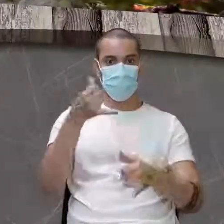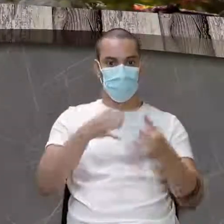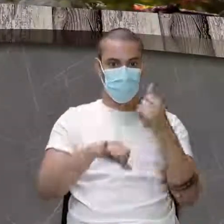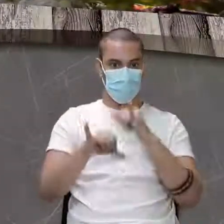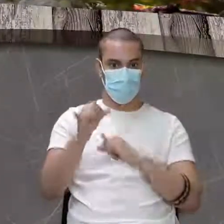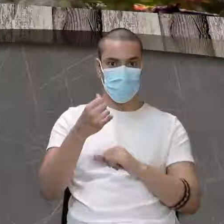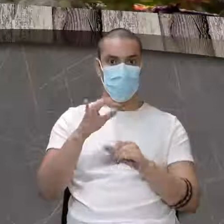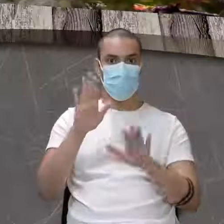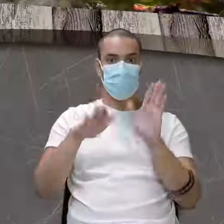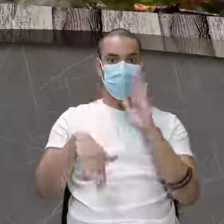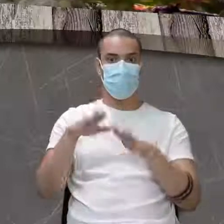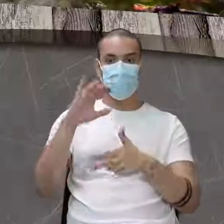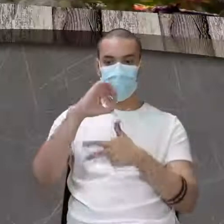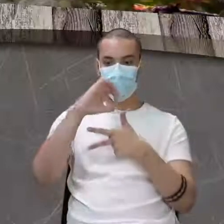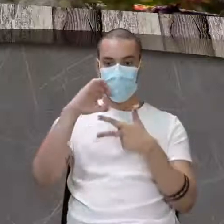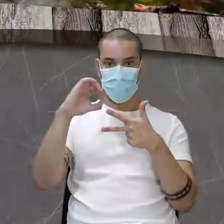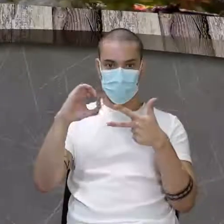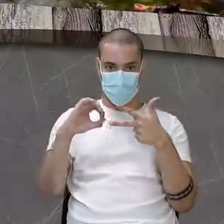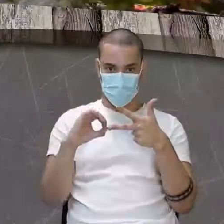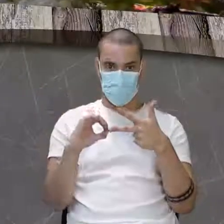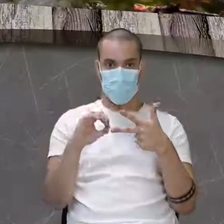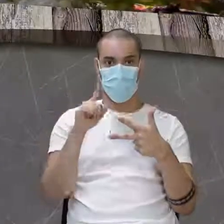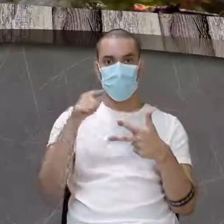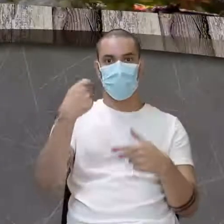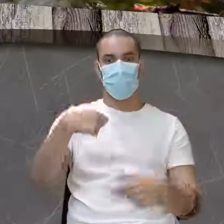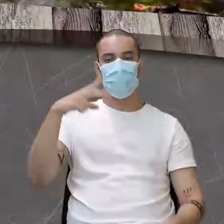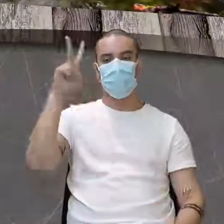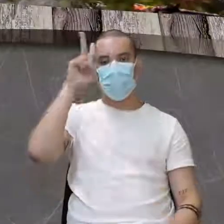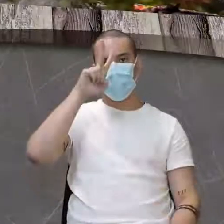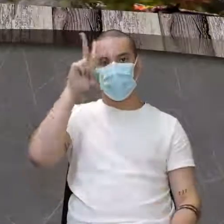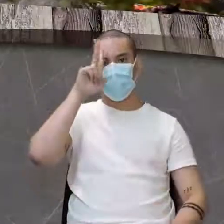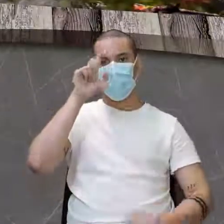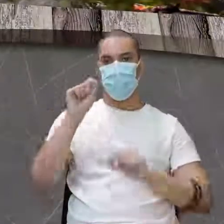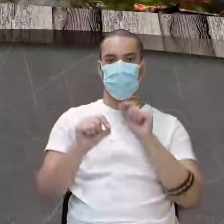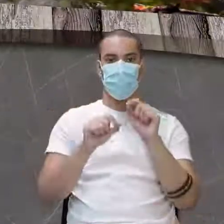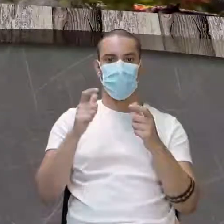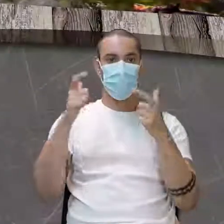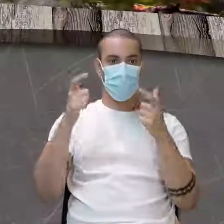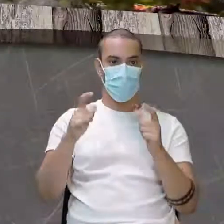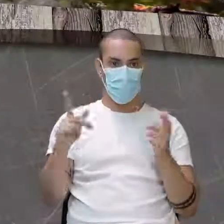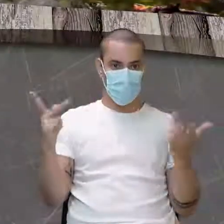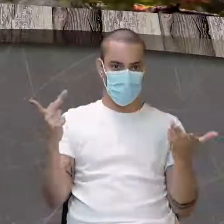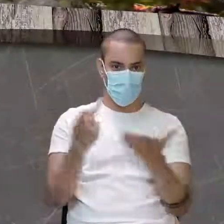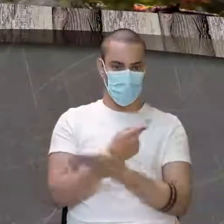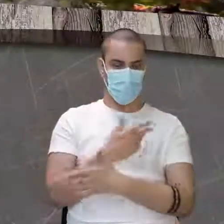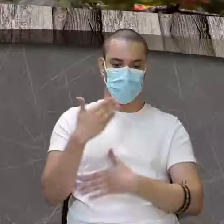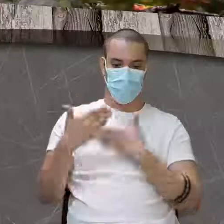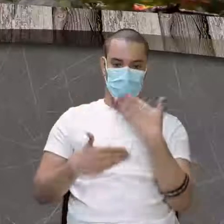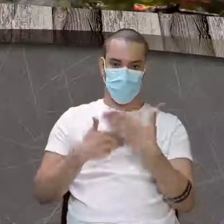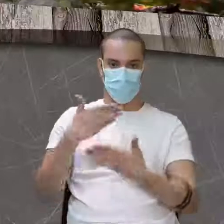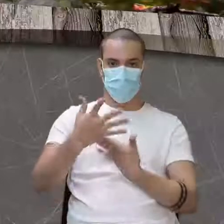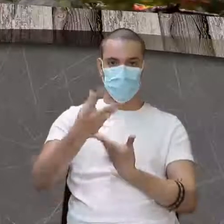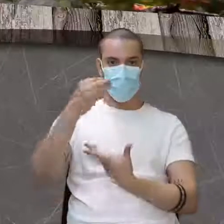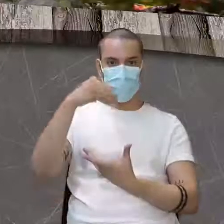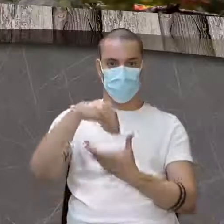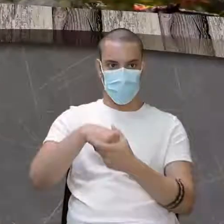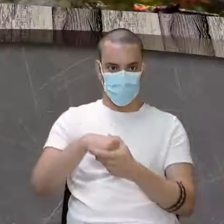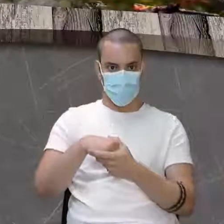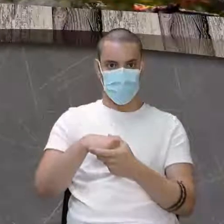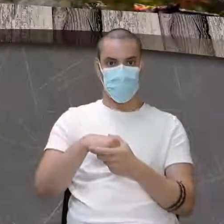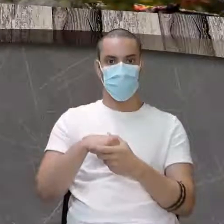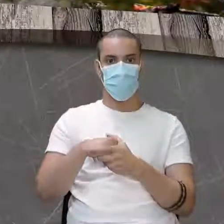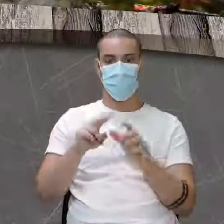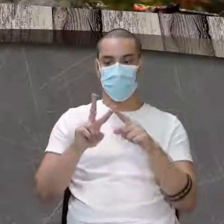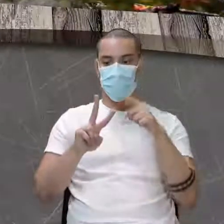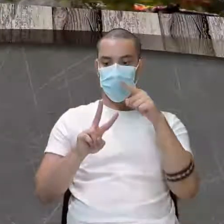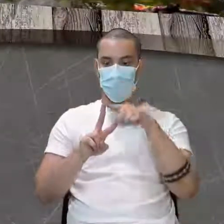Em uma questão de Enem, você tem que lembrar que por onde que eles passam, quais são os processos que envolvem esses ciclos desses